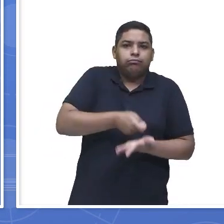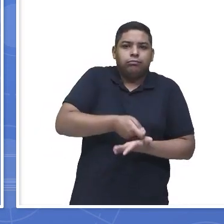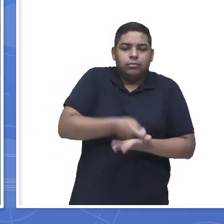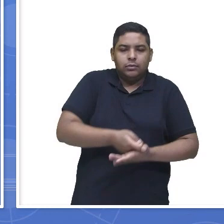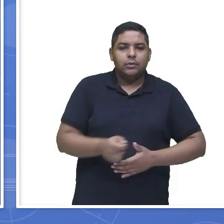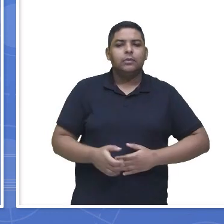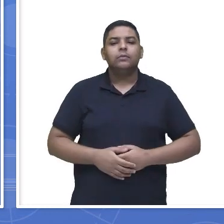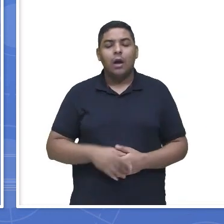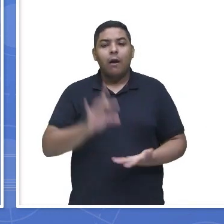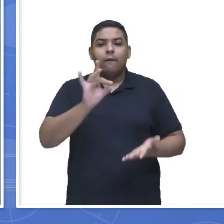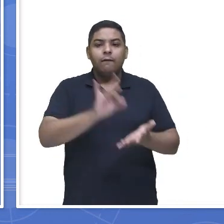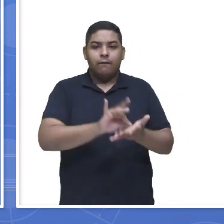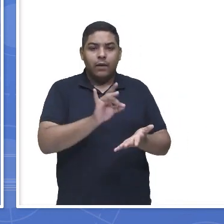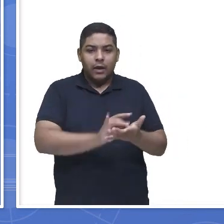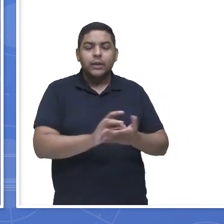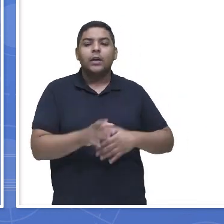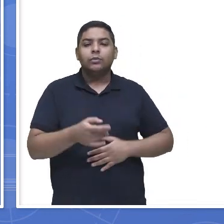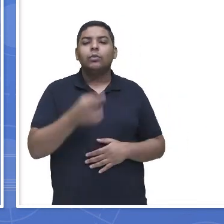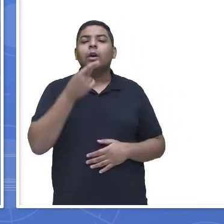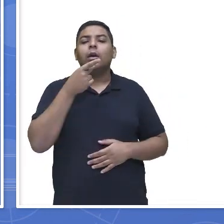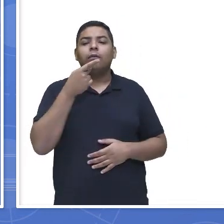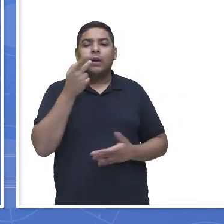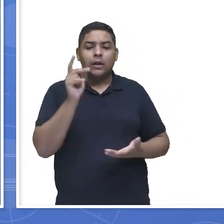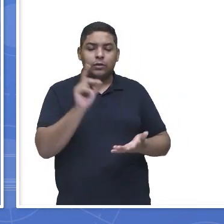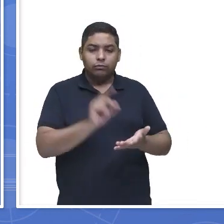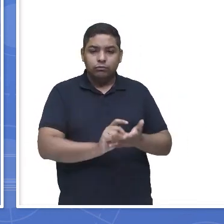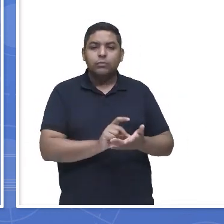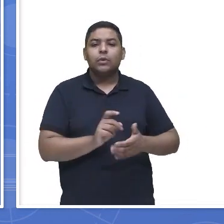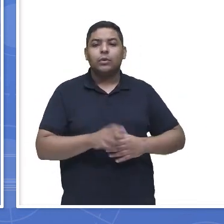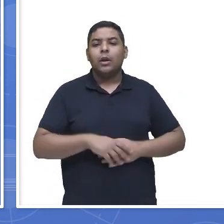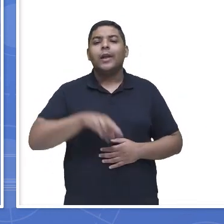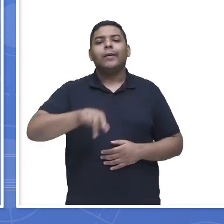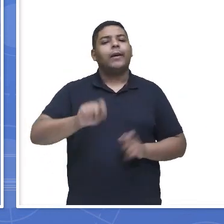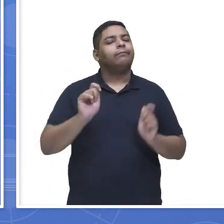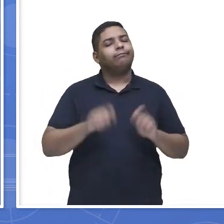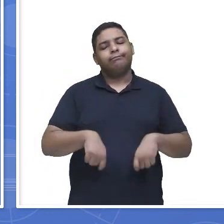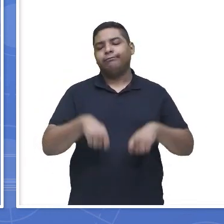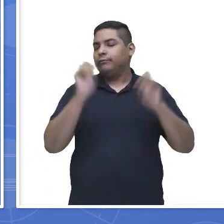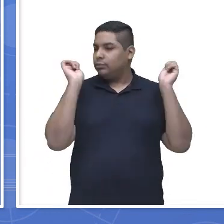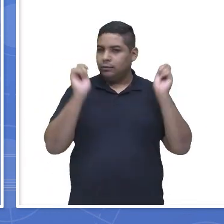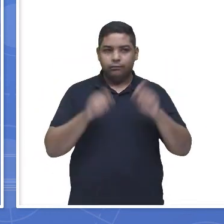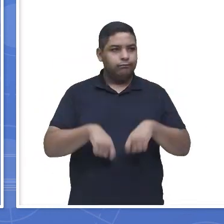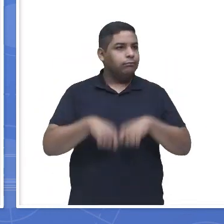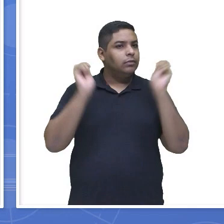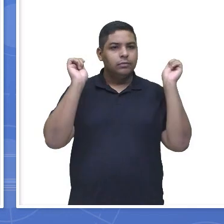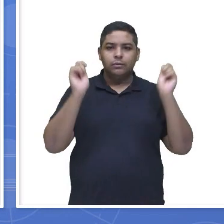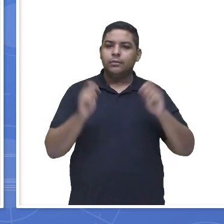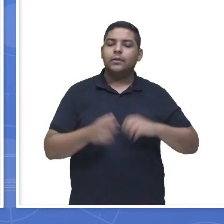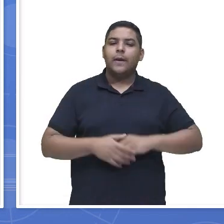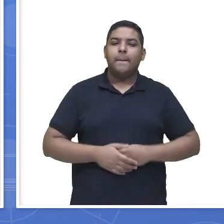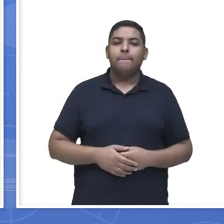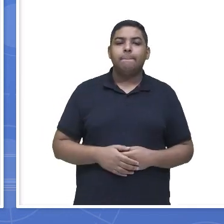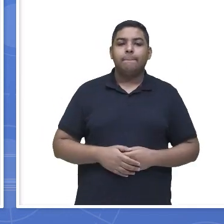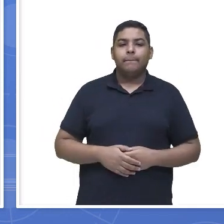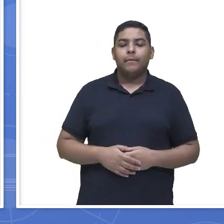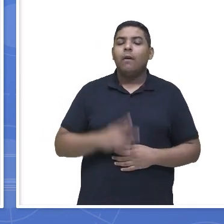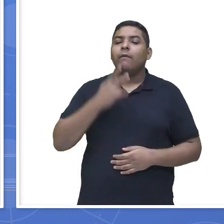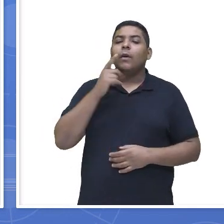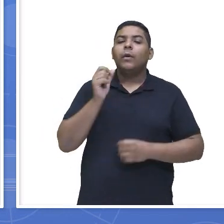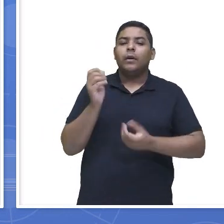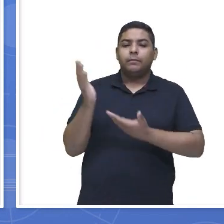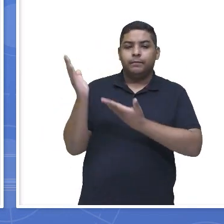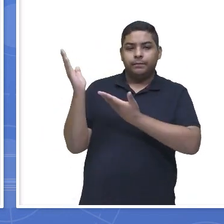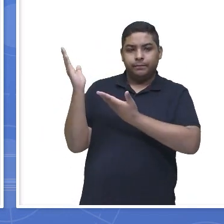uma verdade absoluta, ela não é possível. Portanto, vamos mostrar na tela aí, o ceticismo diz para nós o